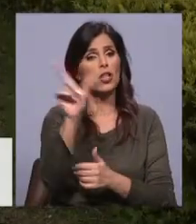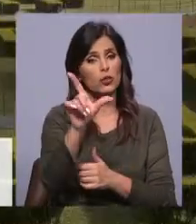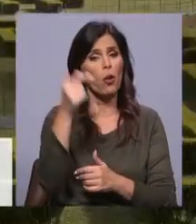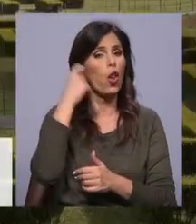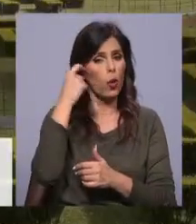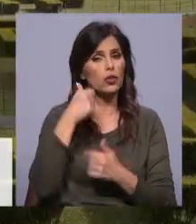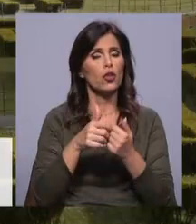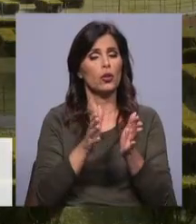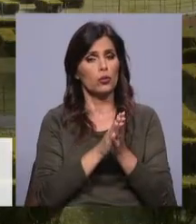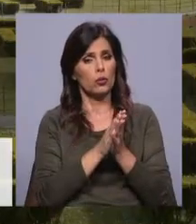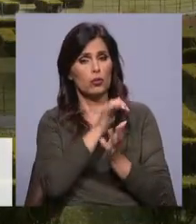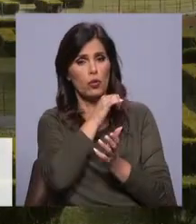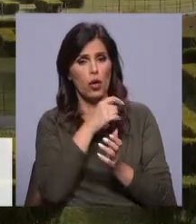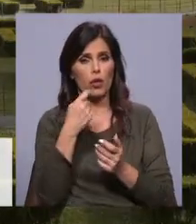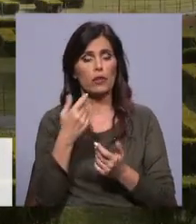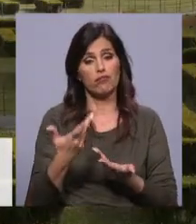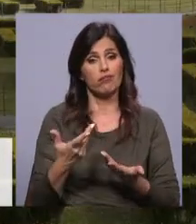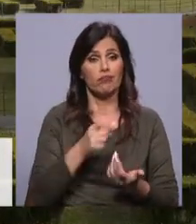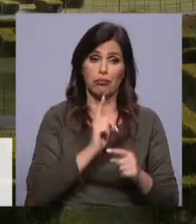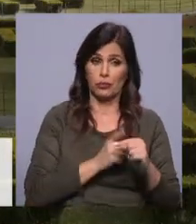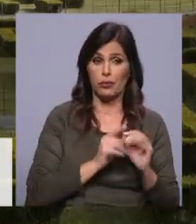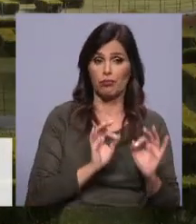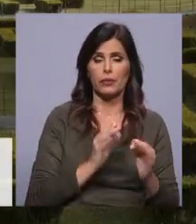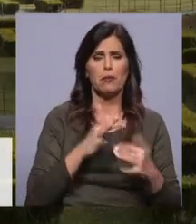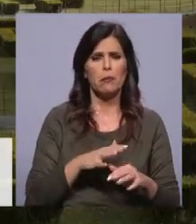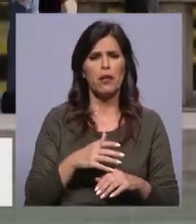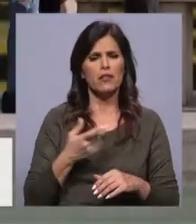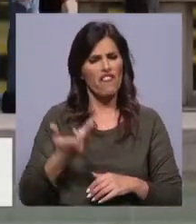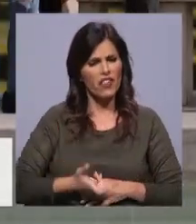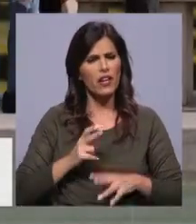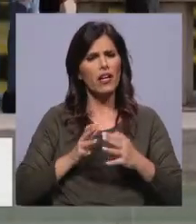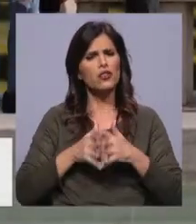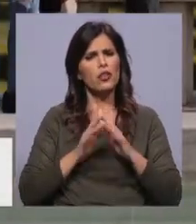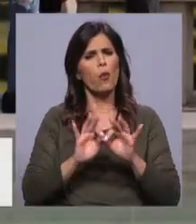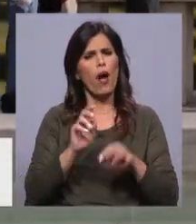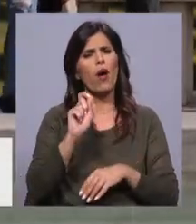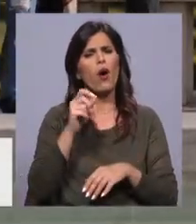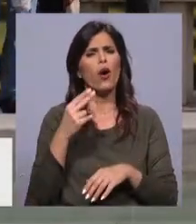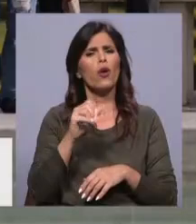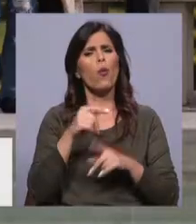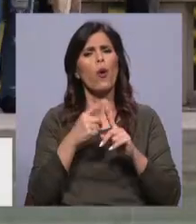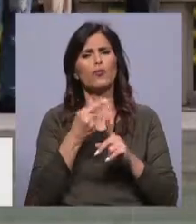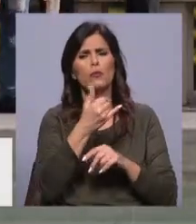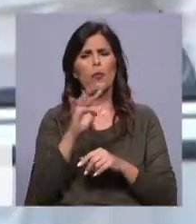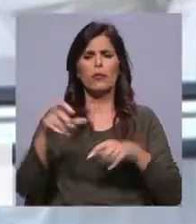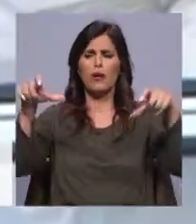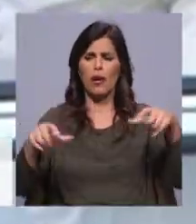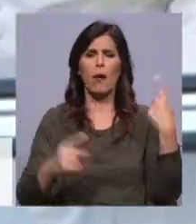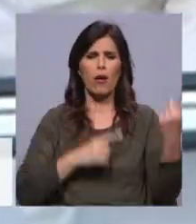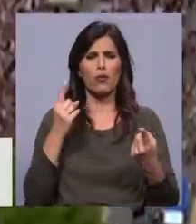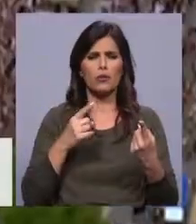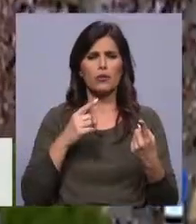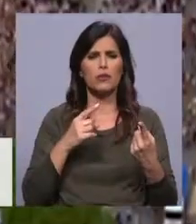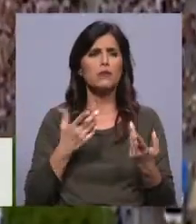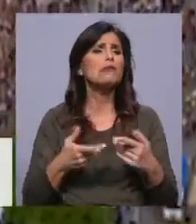toda a gente concorda que são positivas mas não temos que ficar com infraestruturas como na altura do Euro 2004 ficamos com um estádios alguns dos quais não